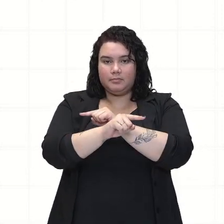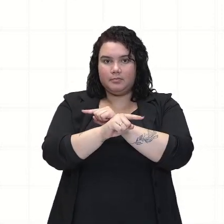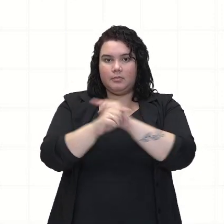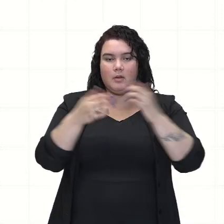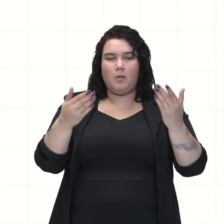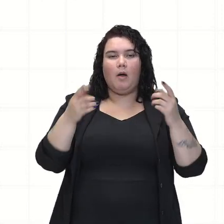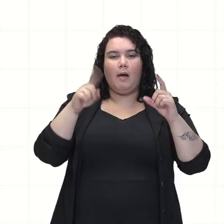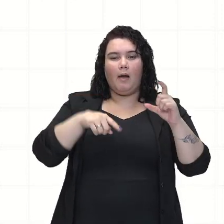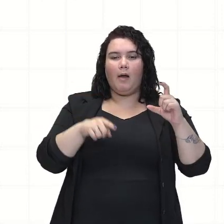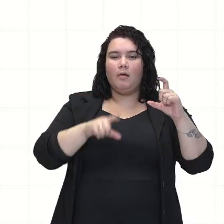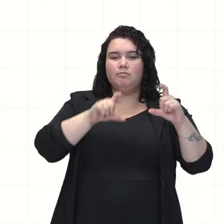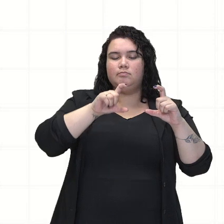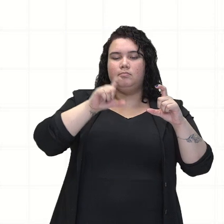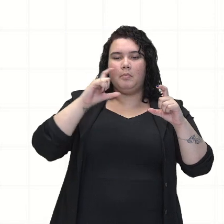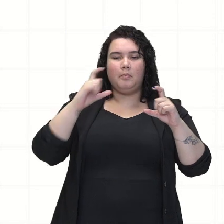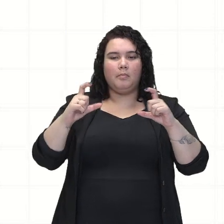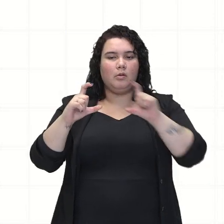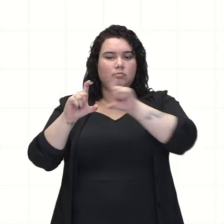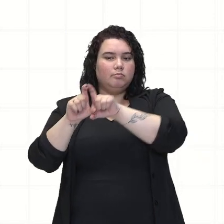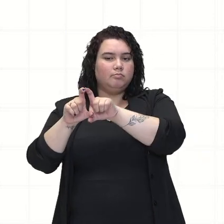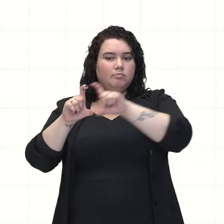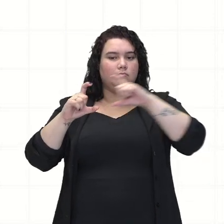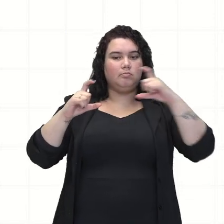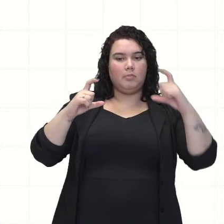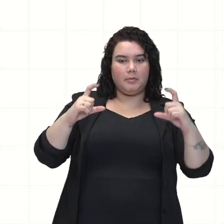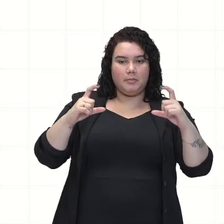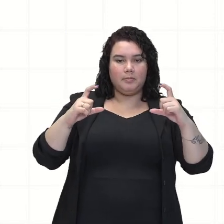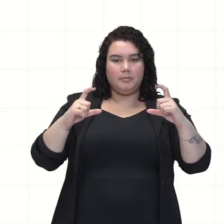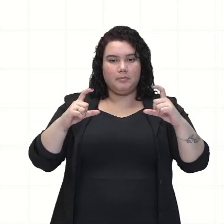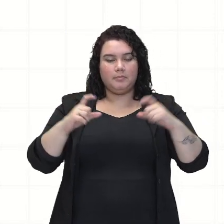aqui o exemplo da translação